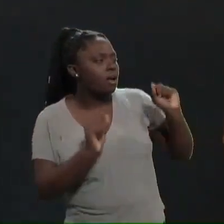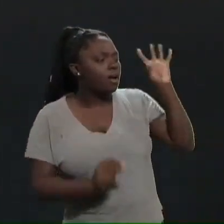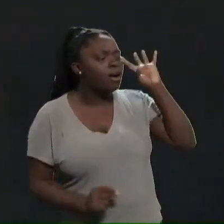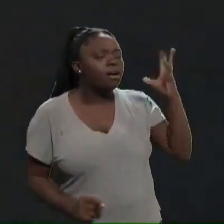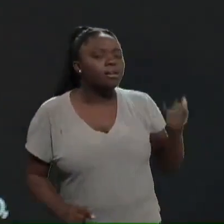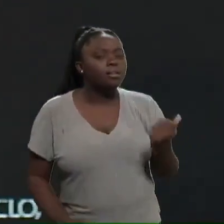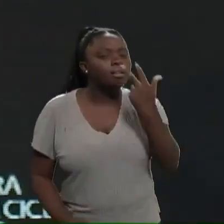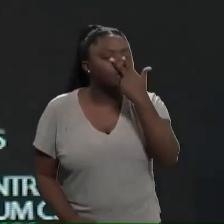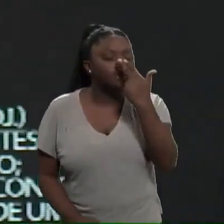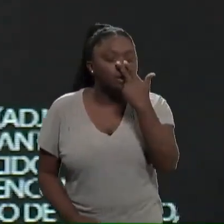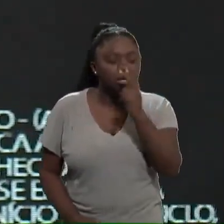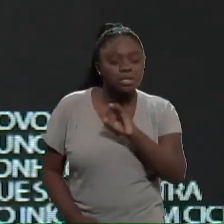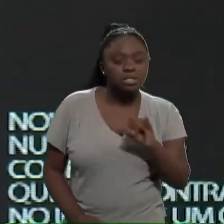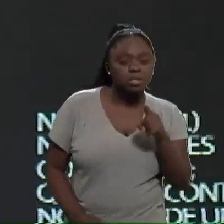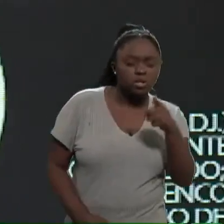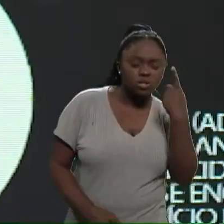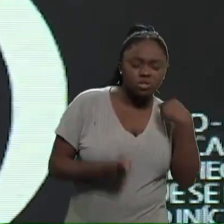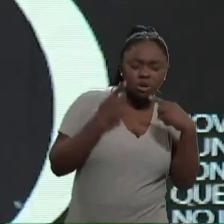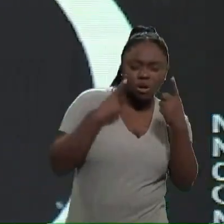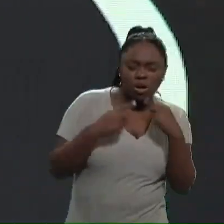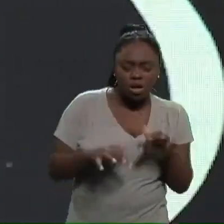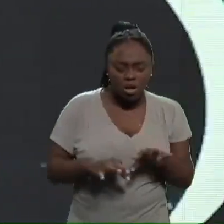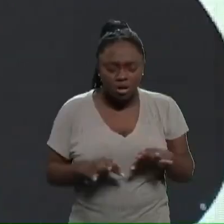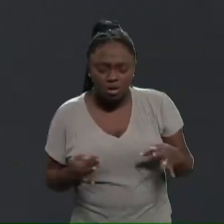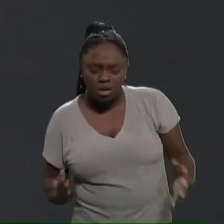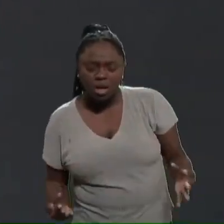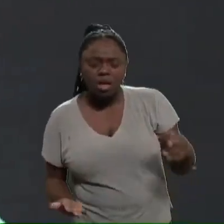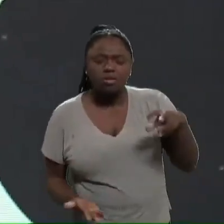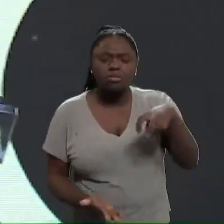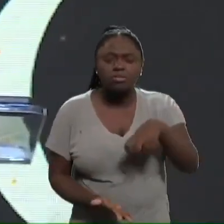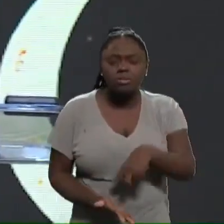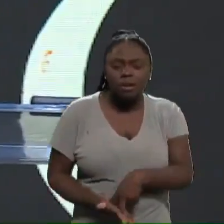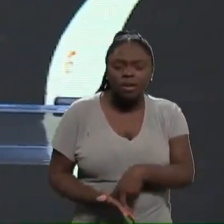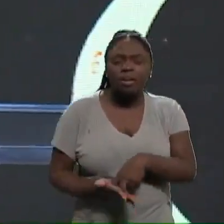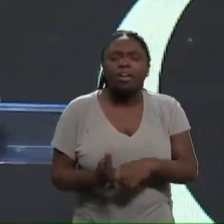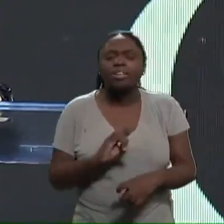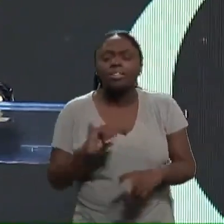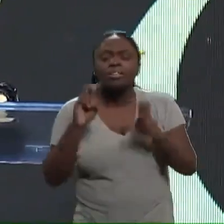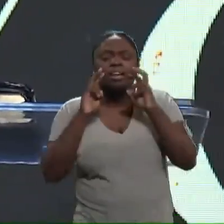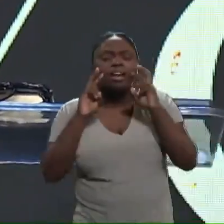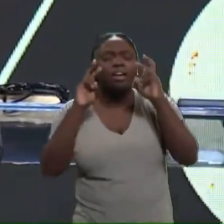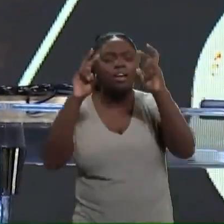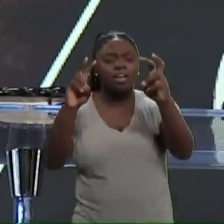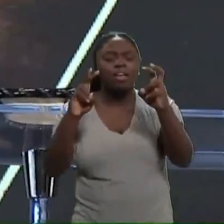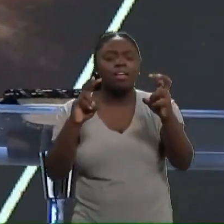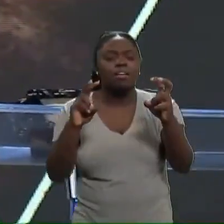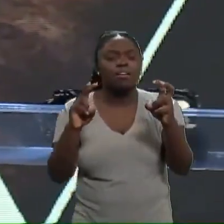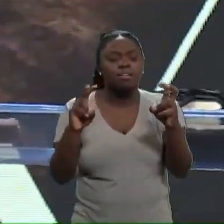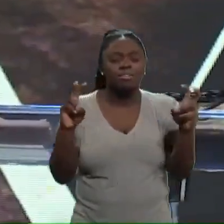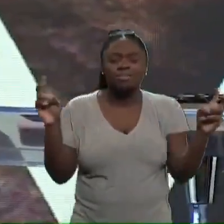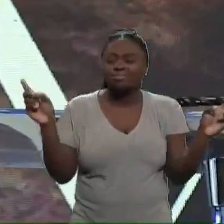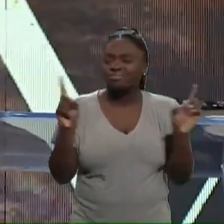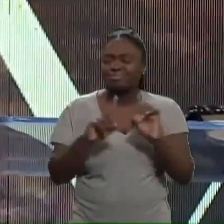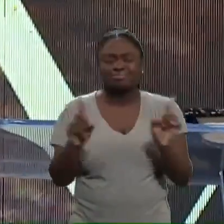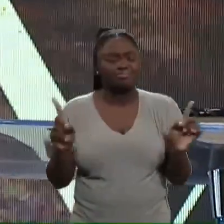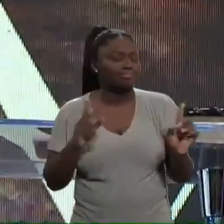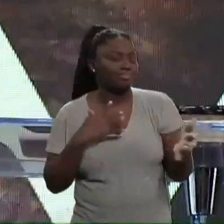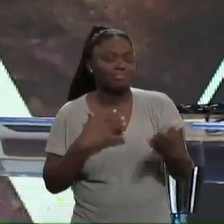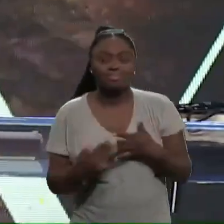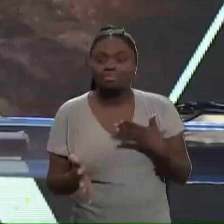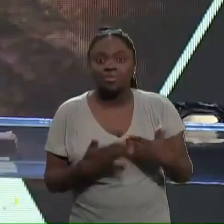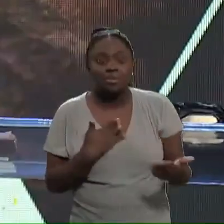se você chora, se você se quebranta, se você ajoelha, se você grita. Não